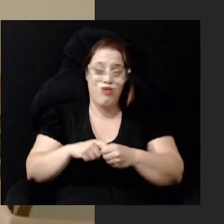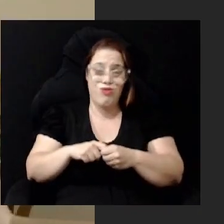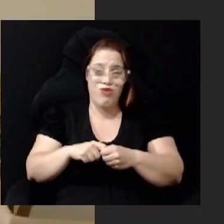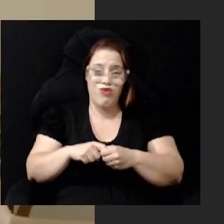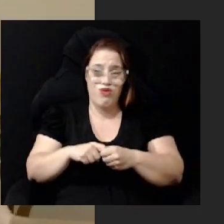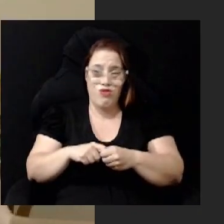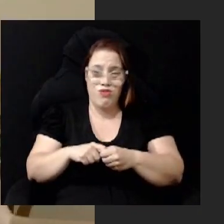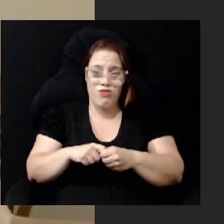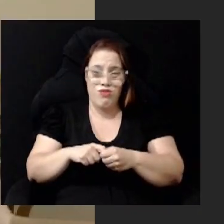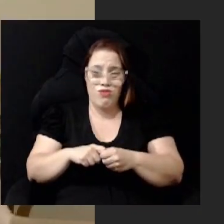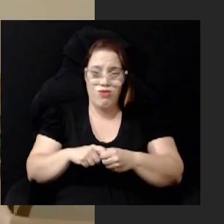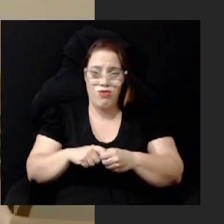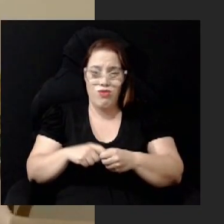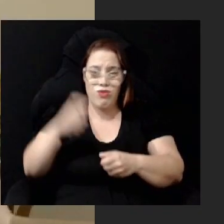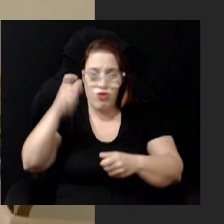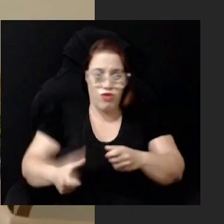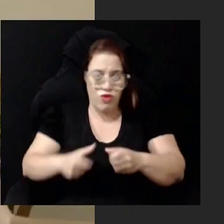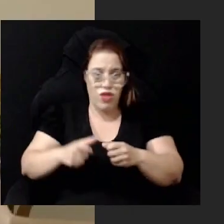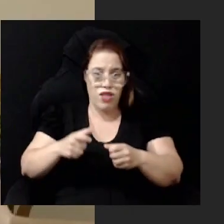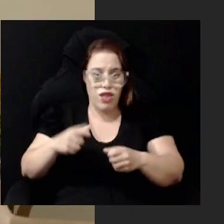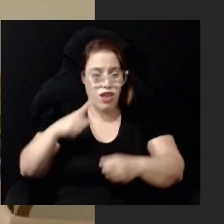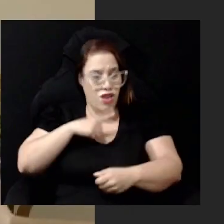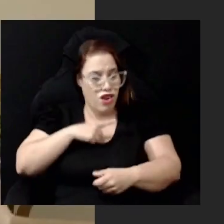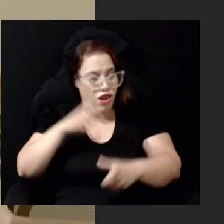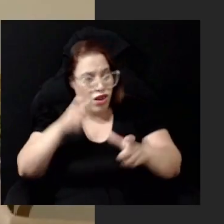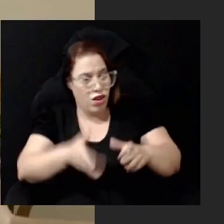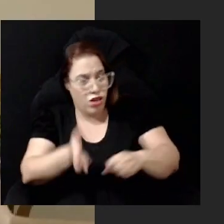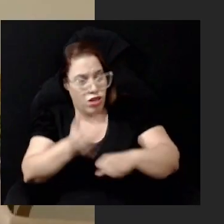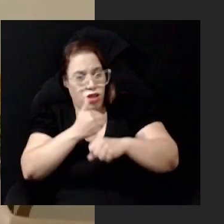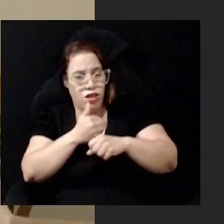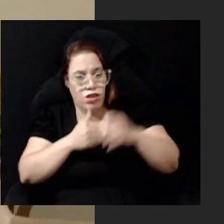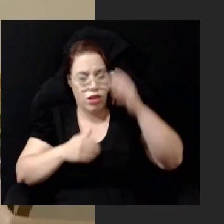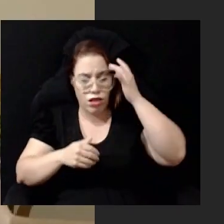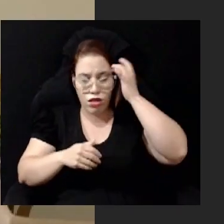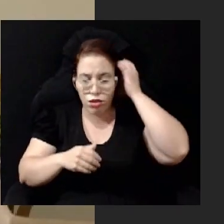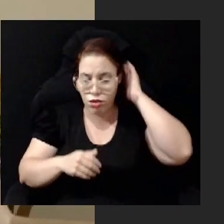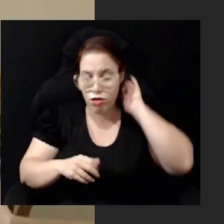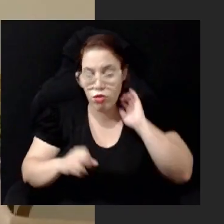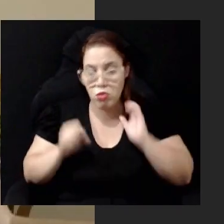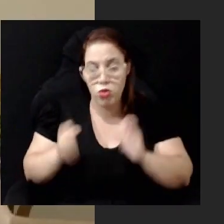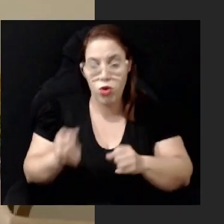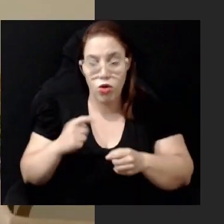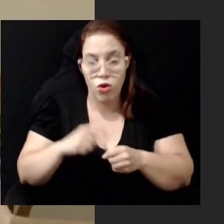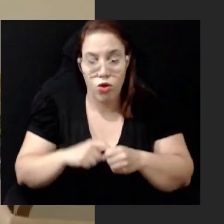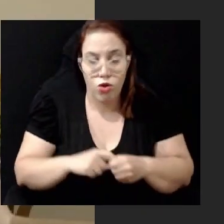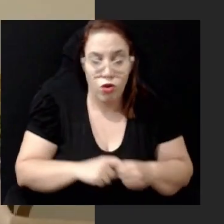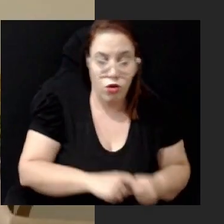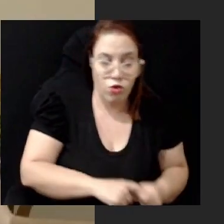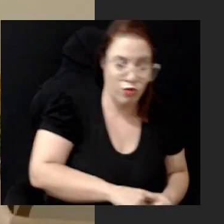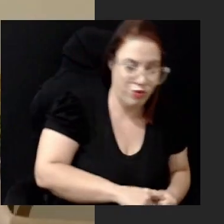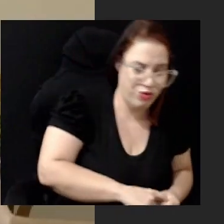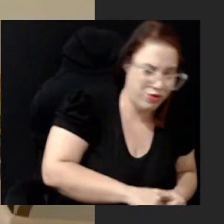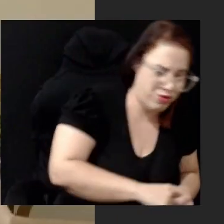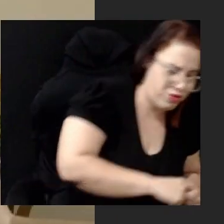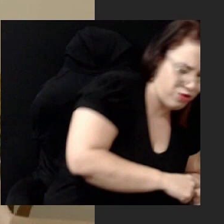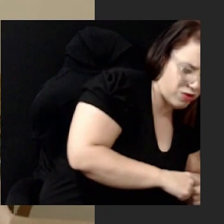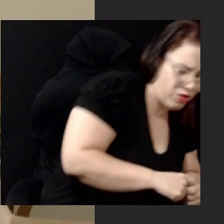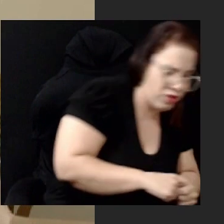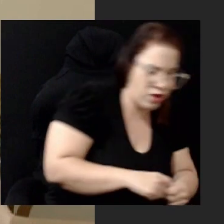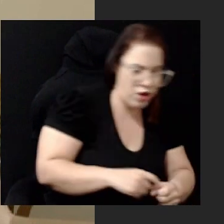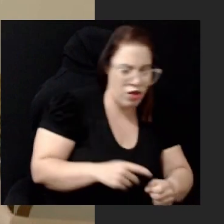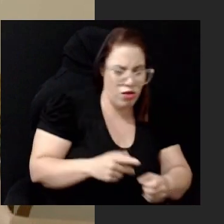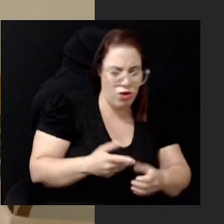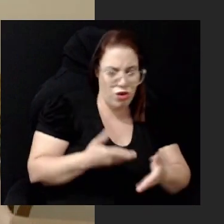pode voltar tanto no local onde ele existia no início, como ele pode voltar já em outros órgãos